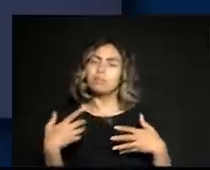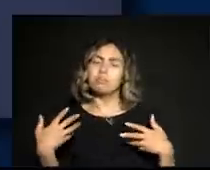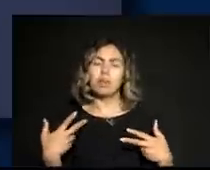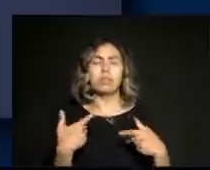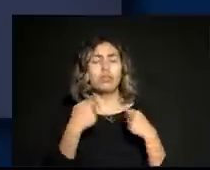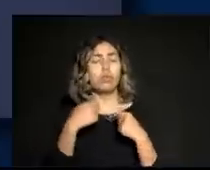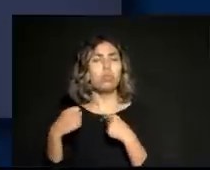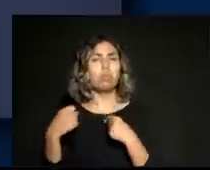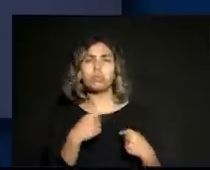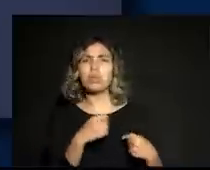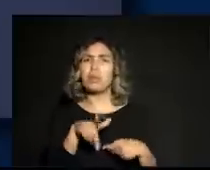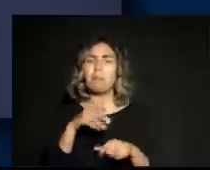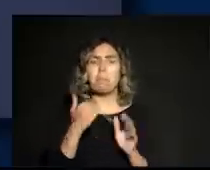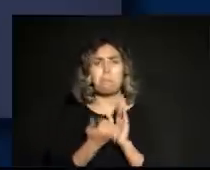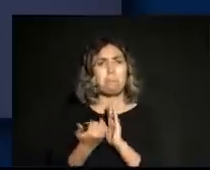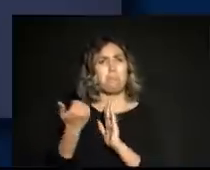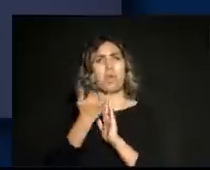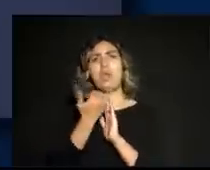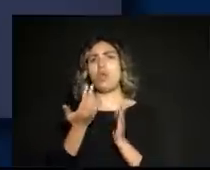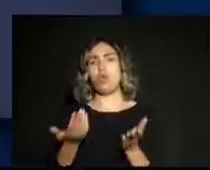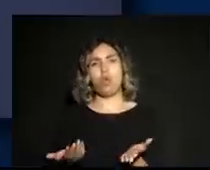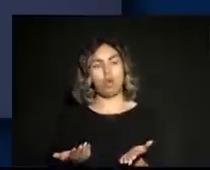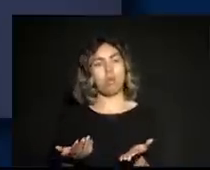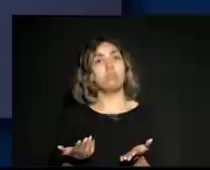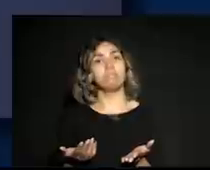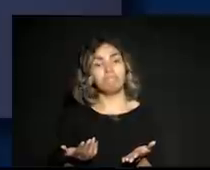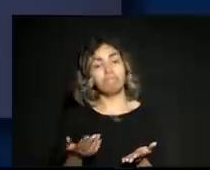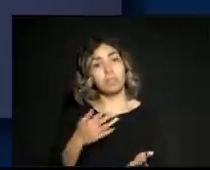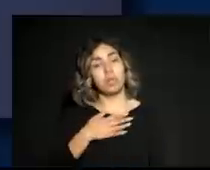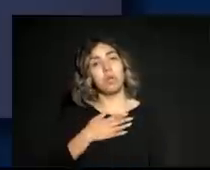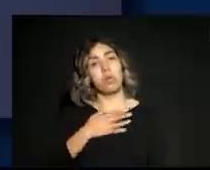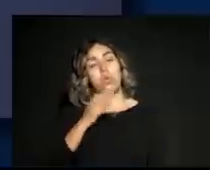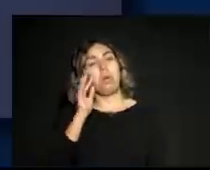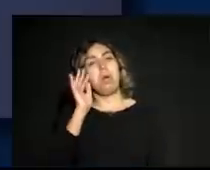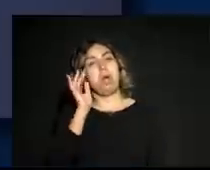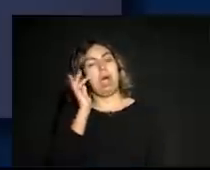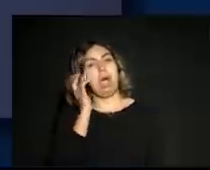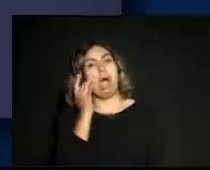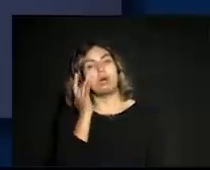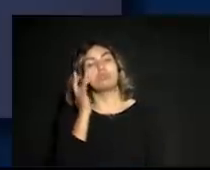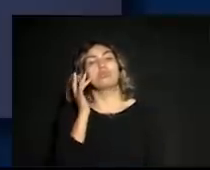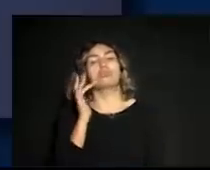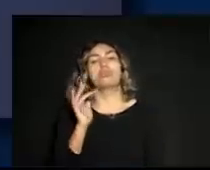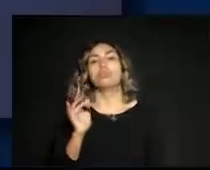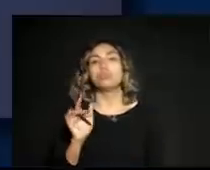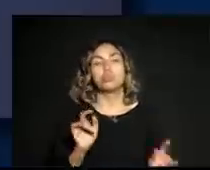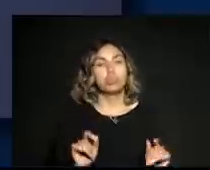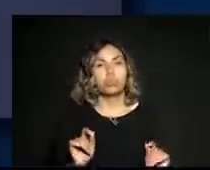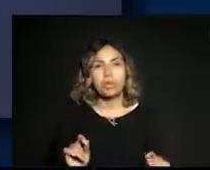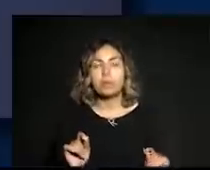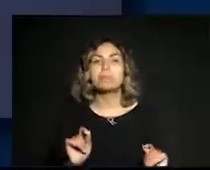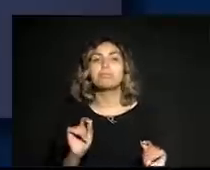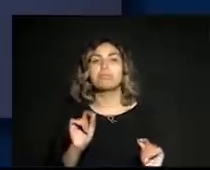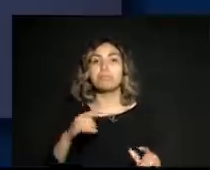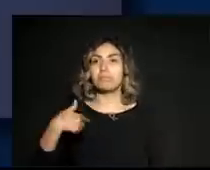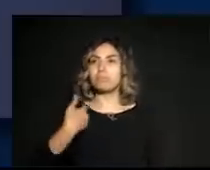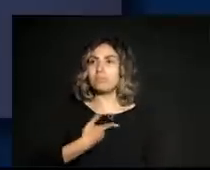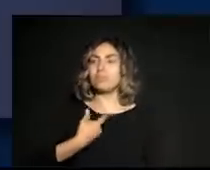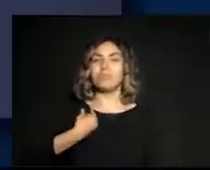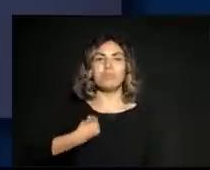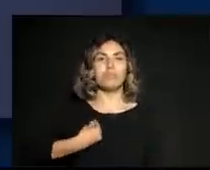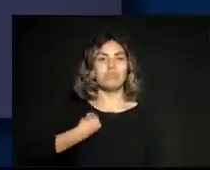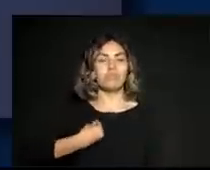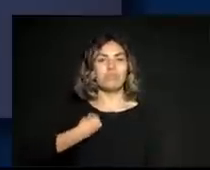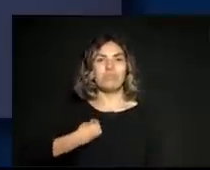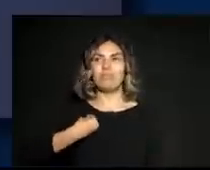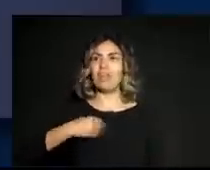é muito maior do que a gente preço fica e é eu acho que a gente viver na plenitude